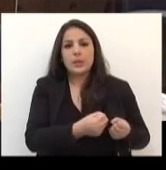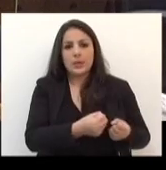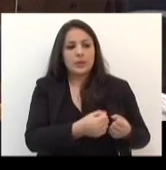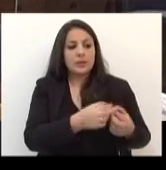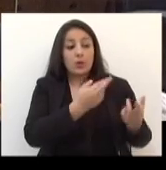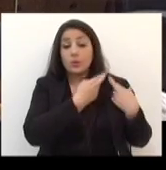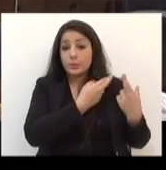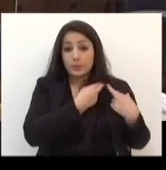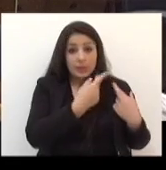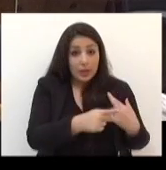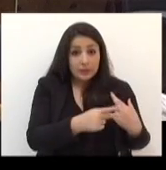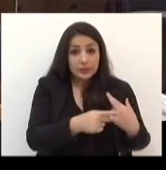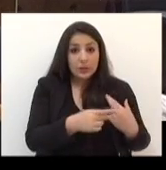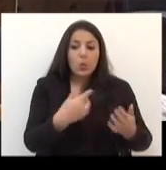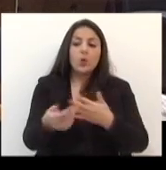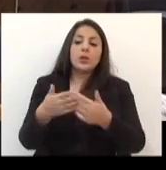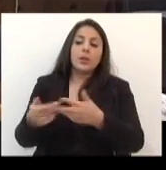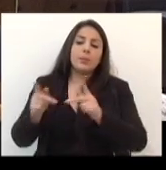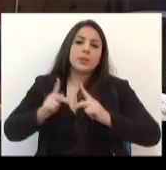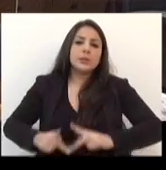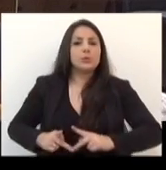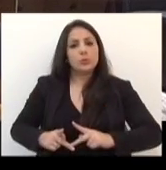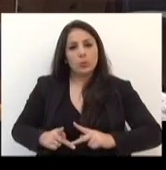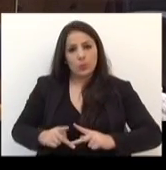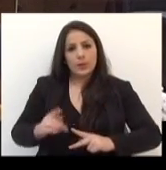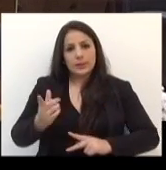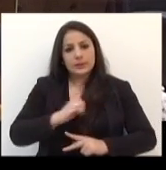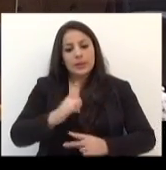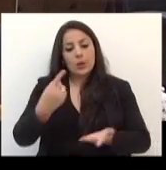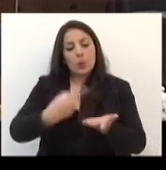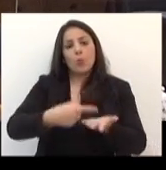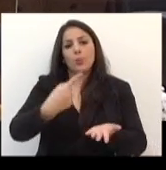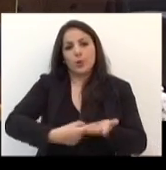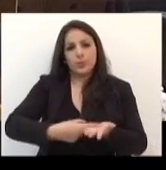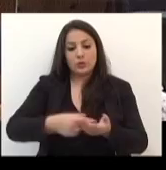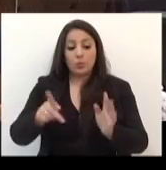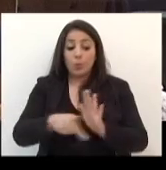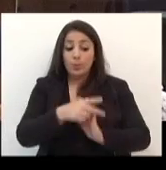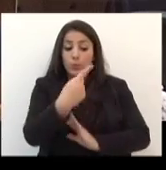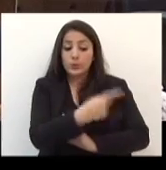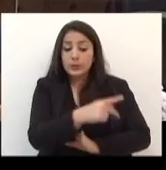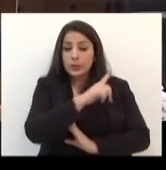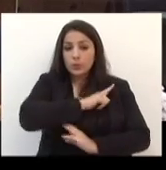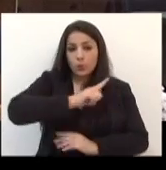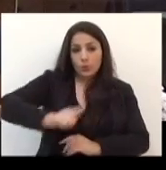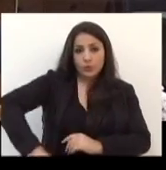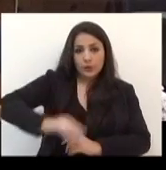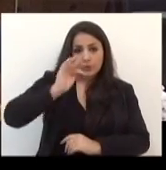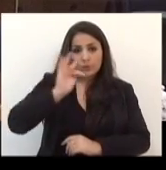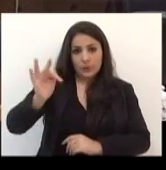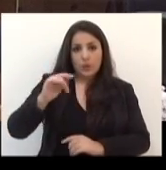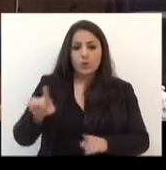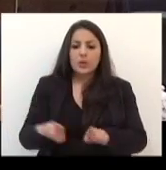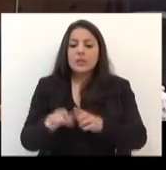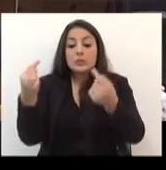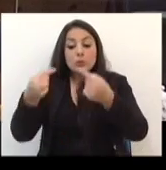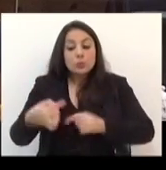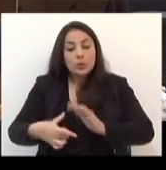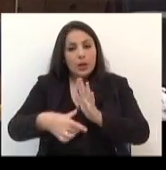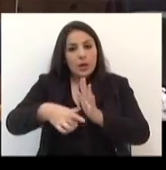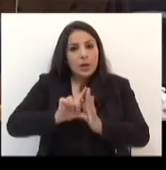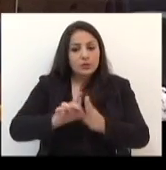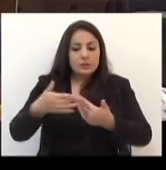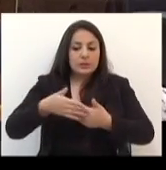para os empresários, ele joga para todos nós um compromisso que teria que ser feito por ele e criado estrutura antes de abrir